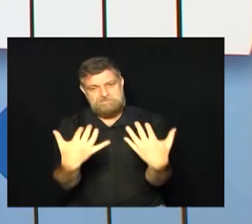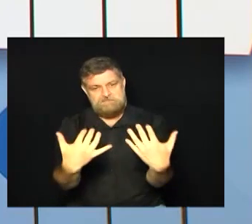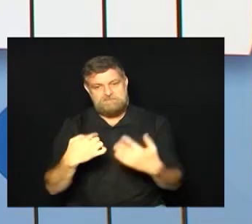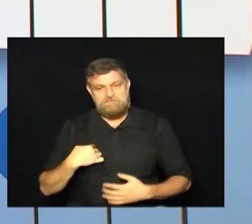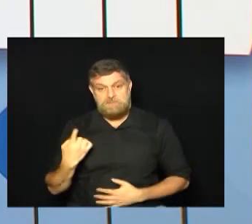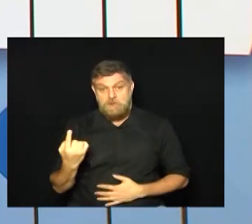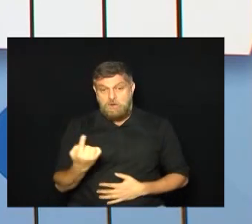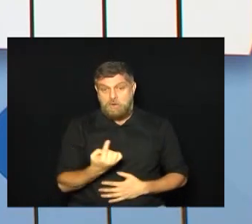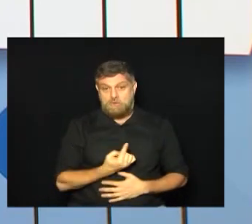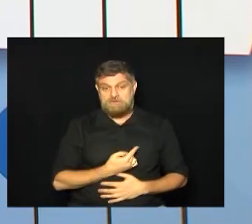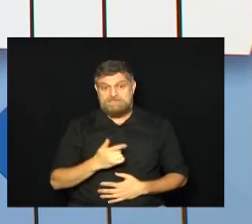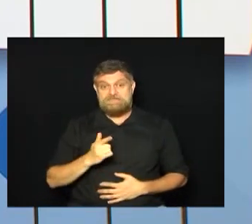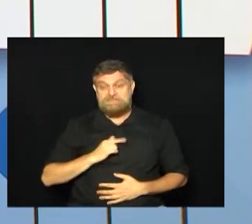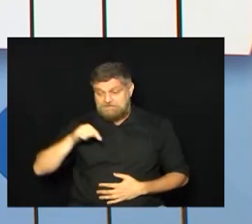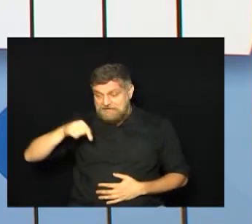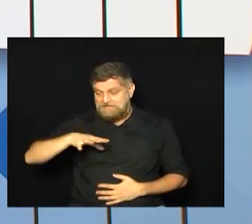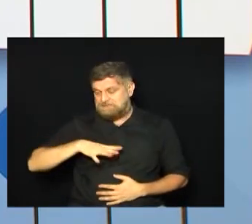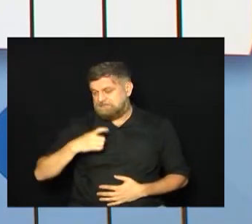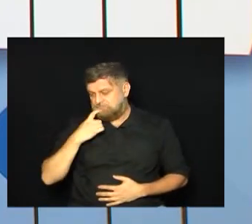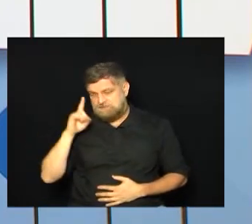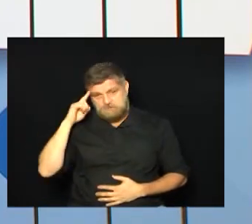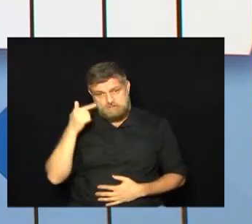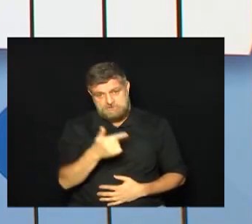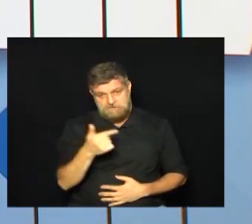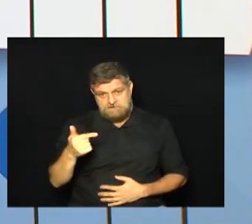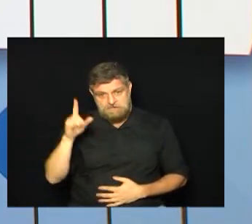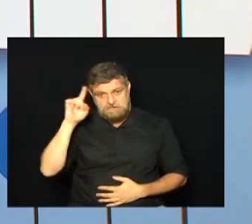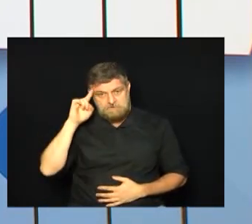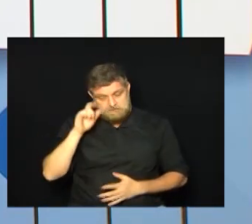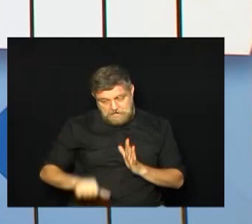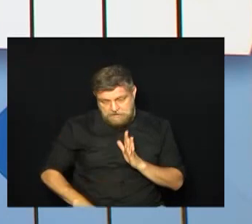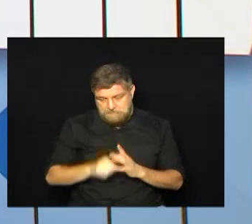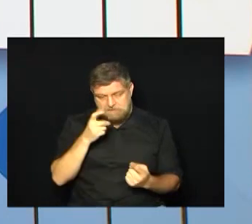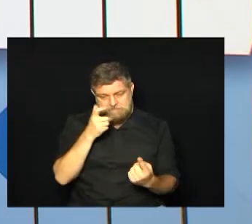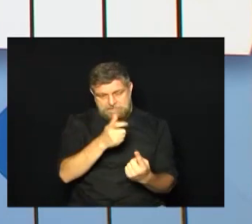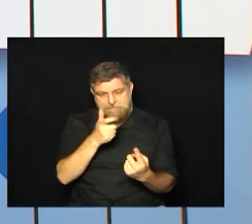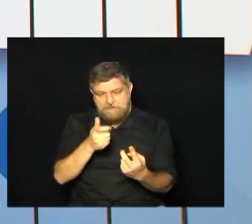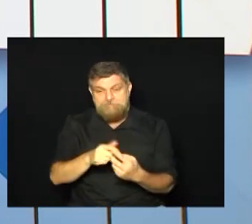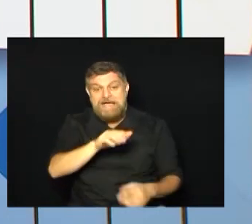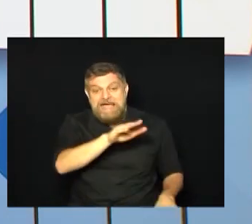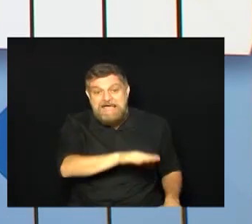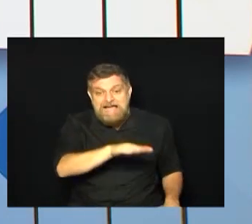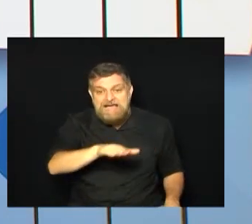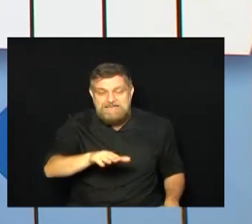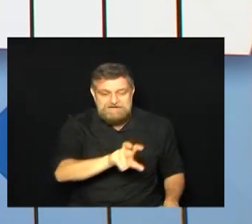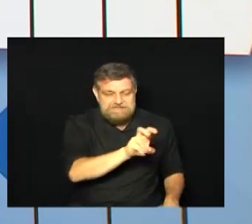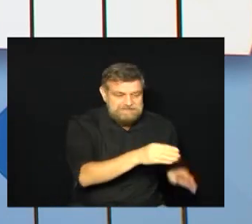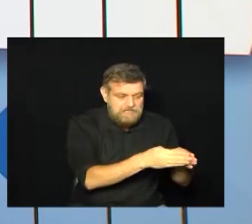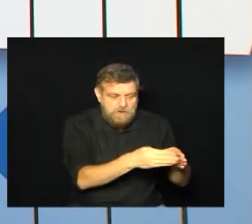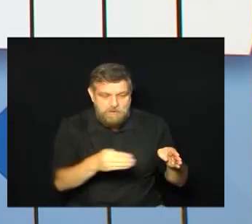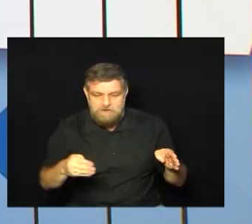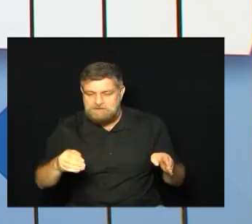que teve no último dia 22 o dia D, com esse primeiro dia de vacinação, inclusive das crianças de 5 a 11 anos,